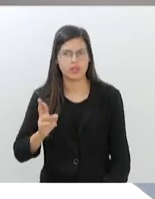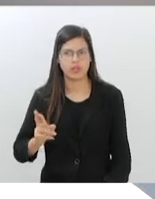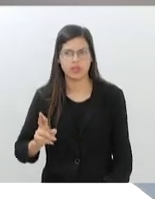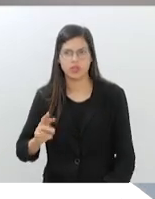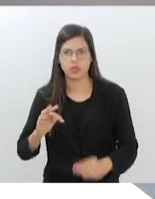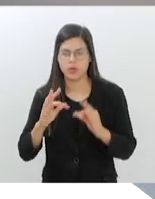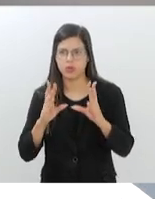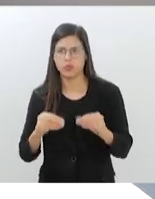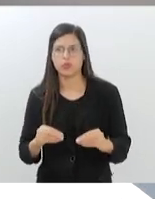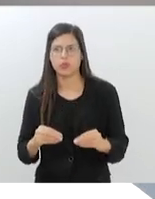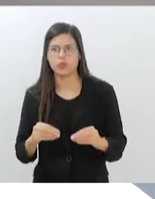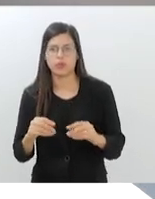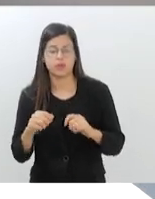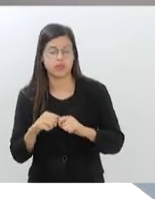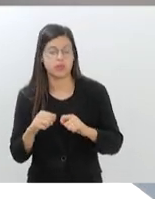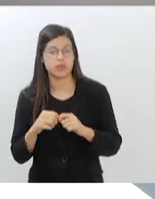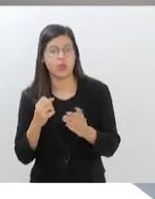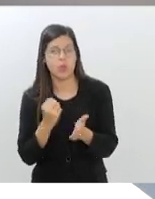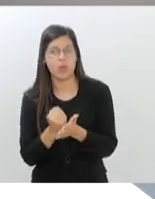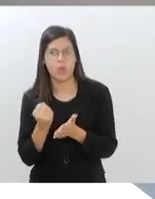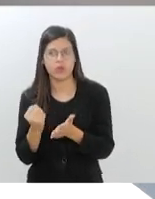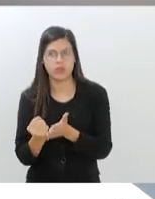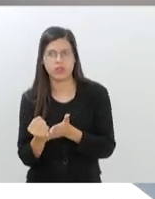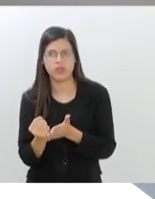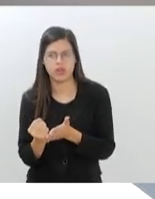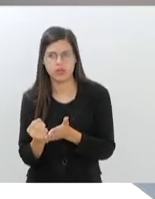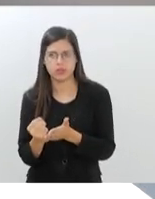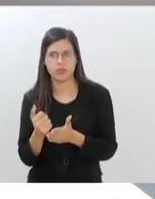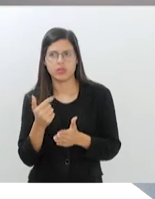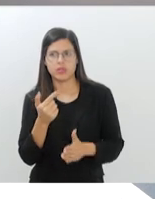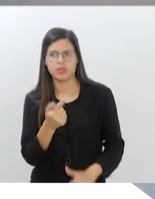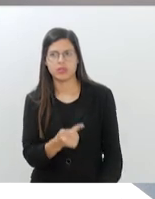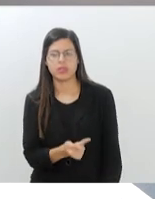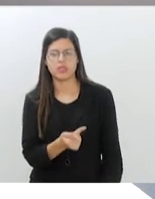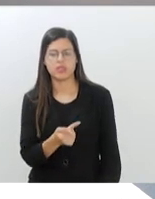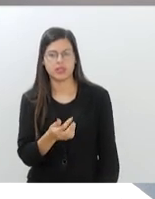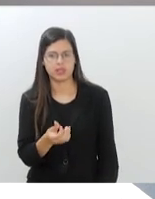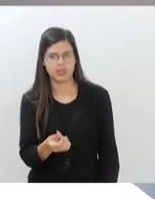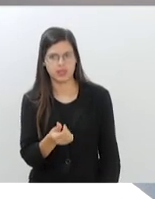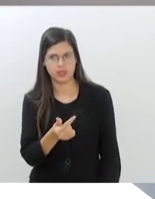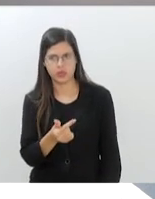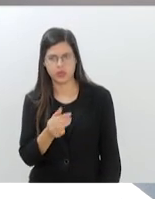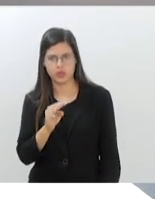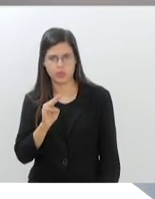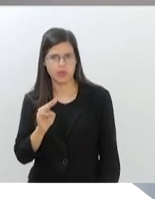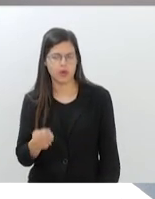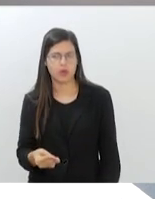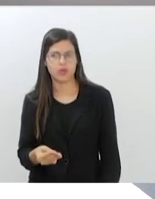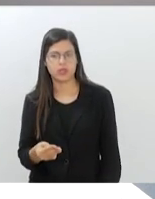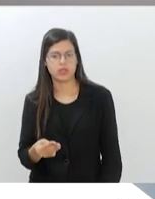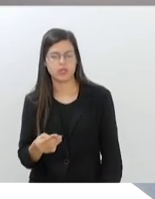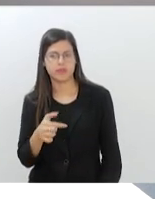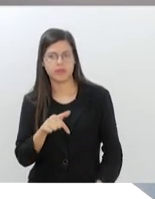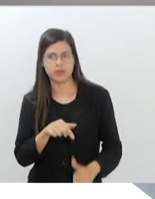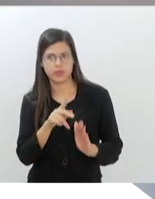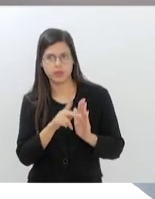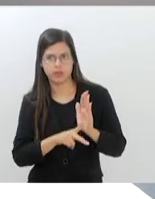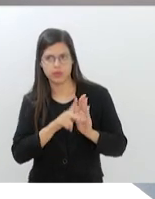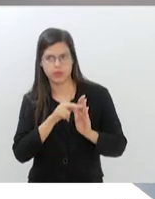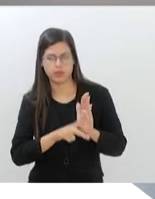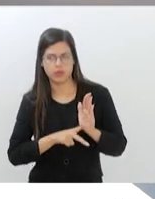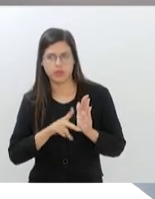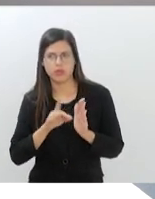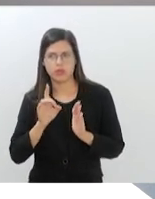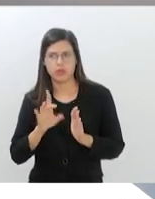queer fazer um contrato de 762 milhões e nesse item de projeto ele só